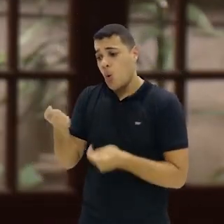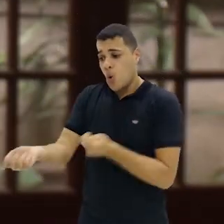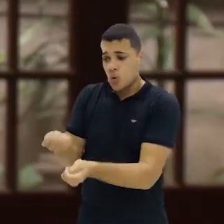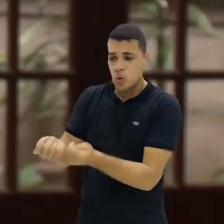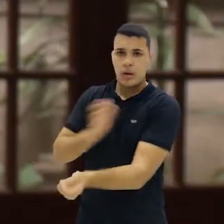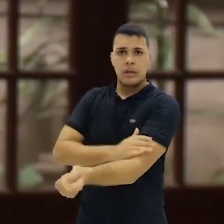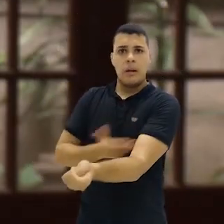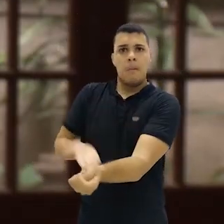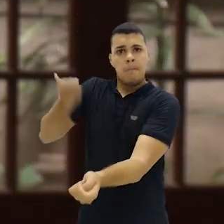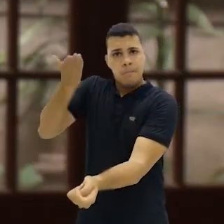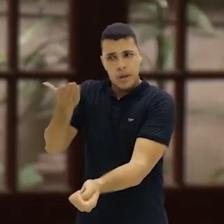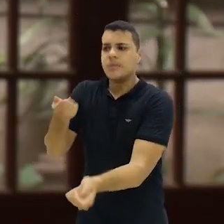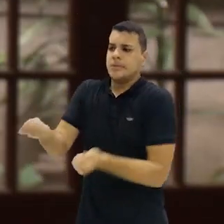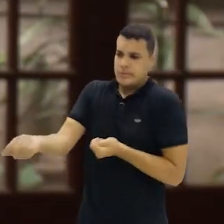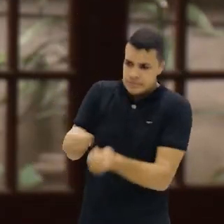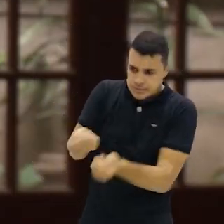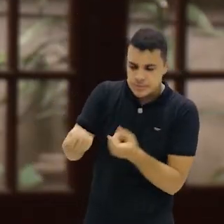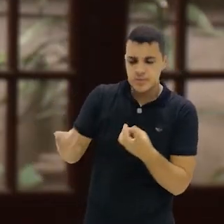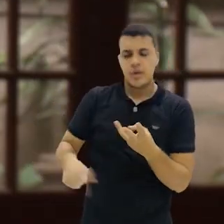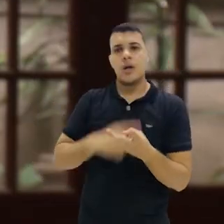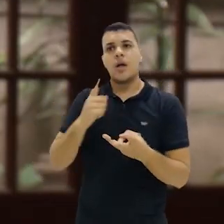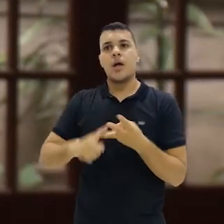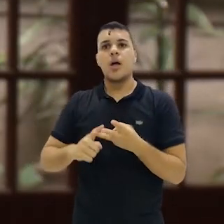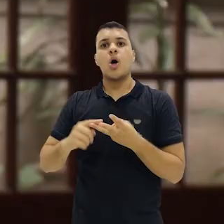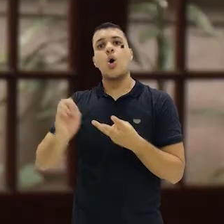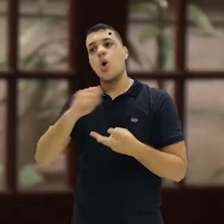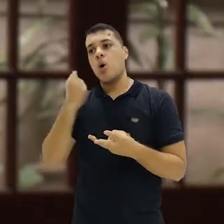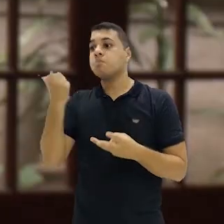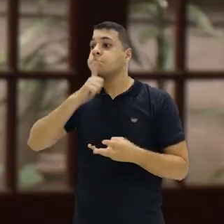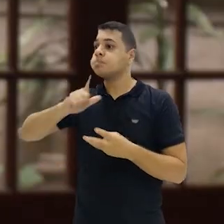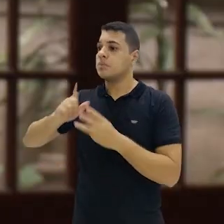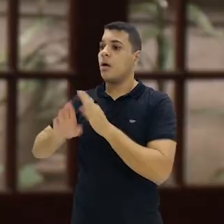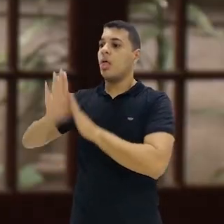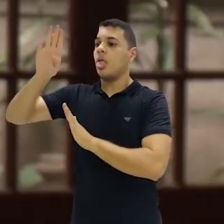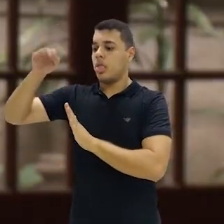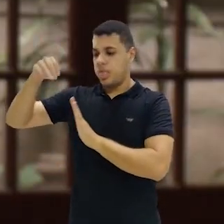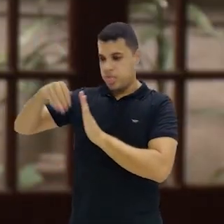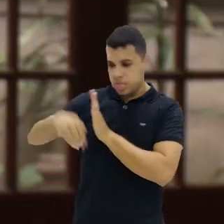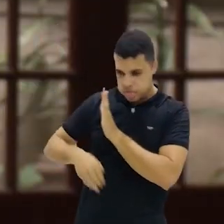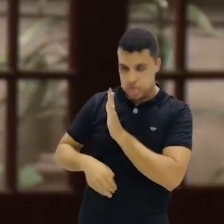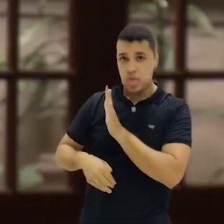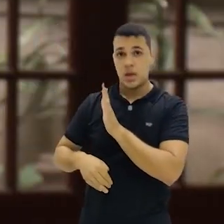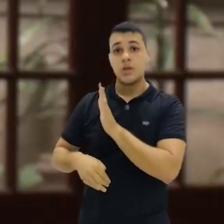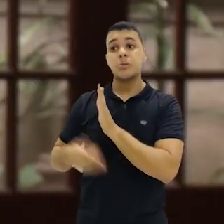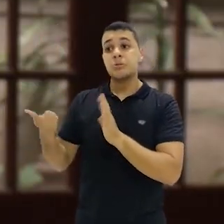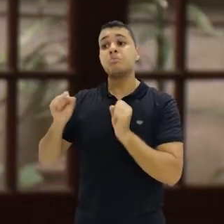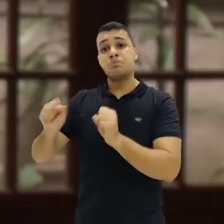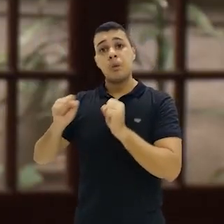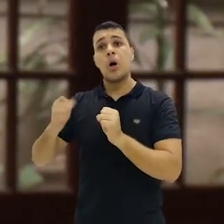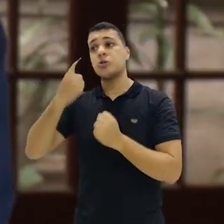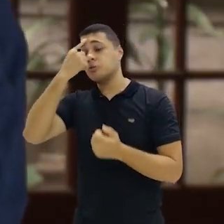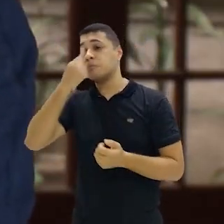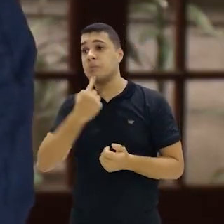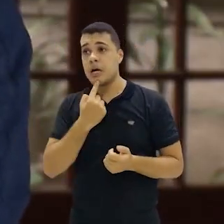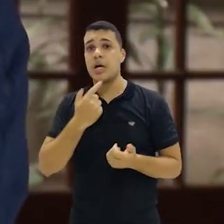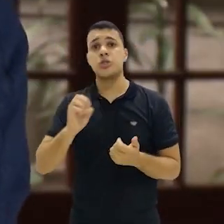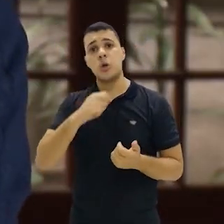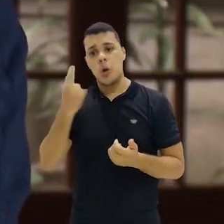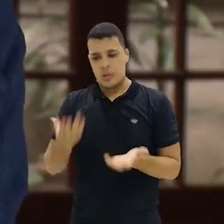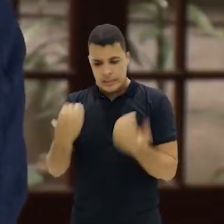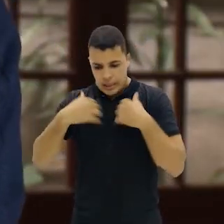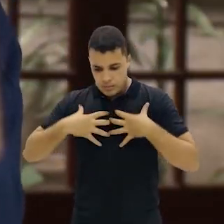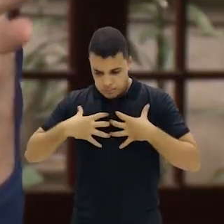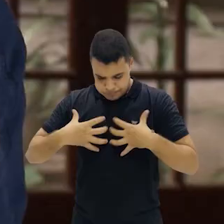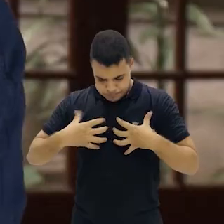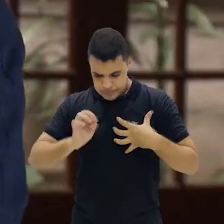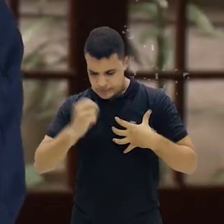regressão, enfim, de uma imagem pulmonar e coisas do gênero. Para ilustrar isso